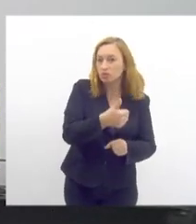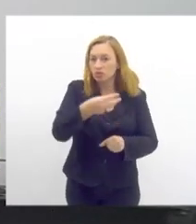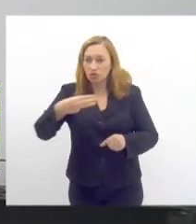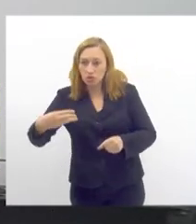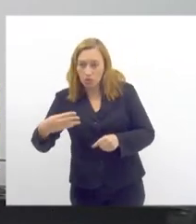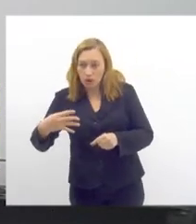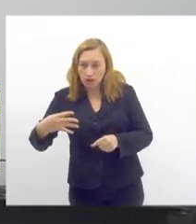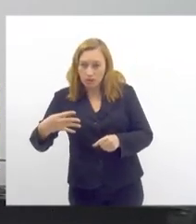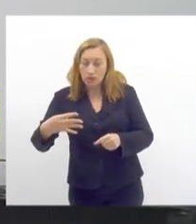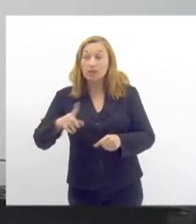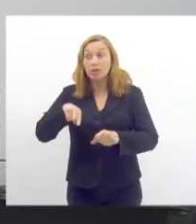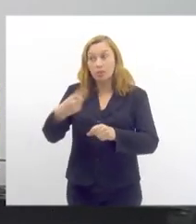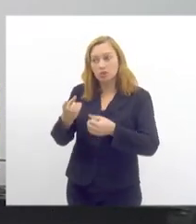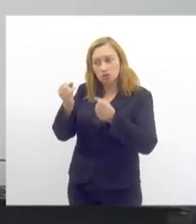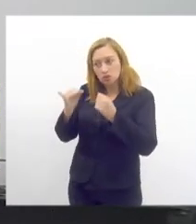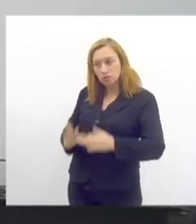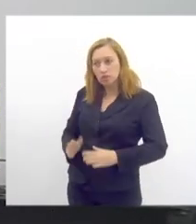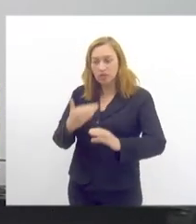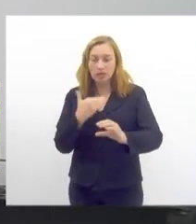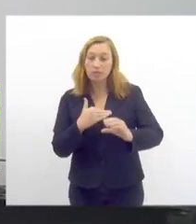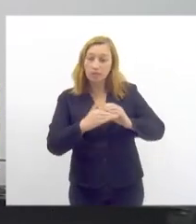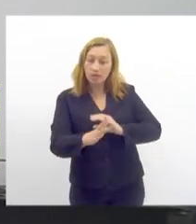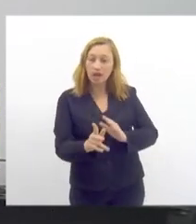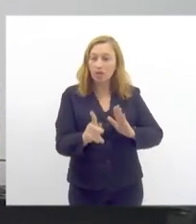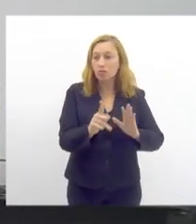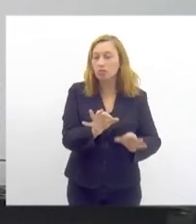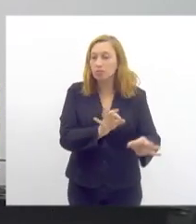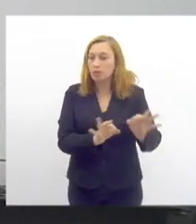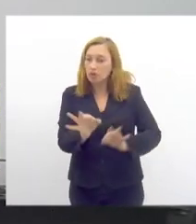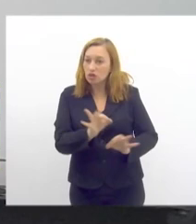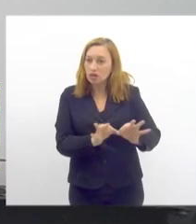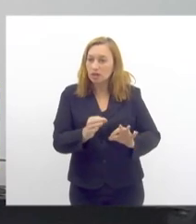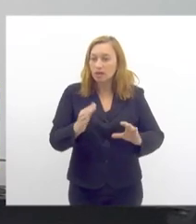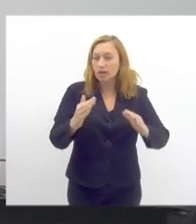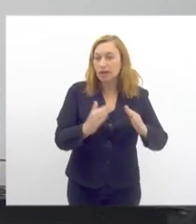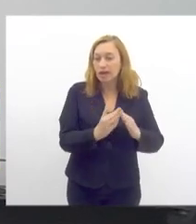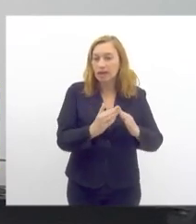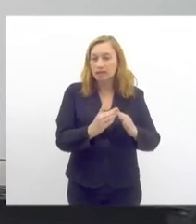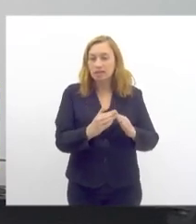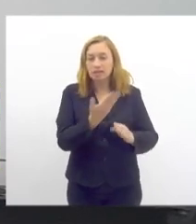depois eu explico por quê, e encaminhar o projeto para a Secretaria de Estado da Casa Civil até amanhã.